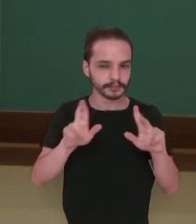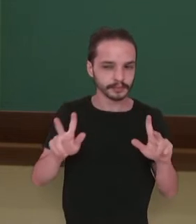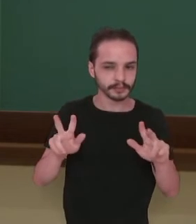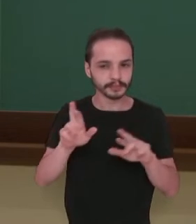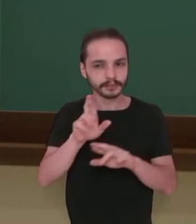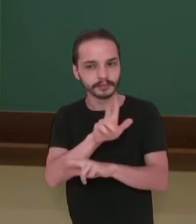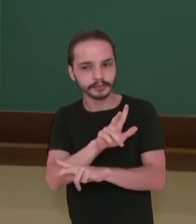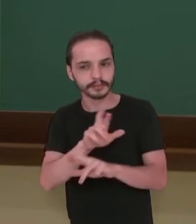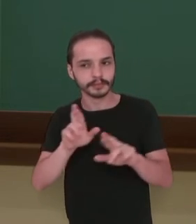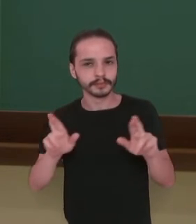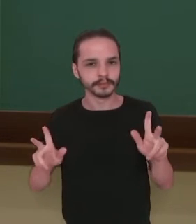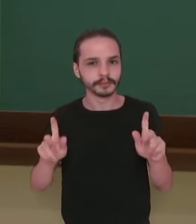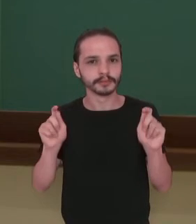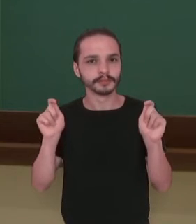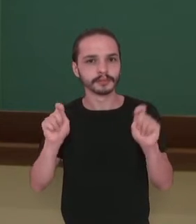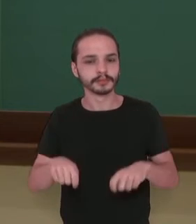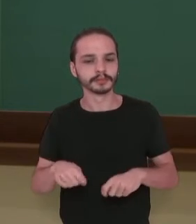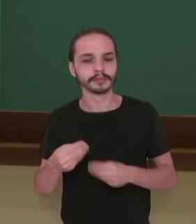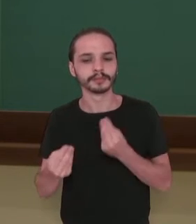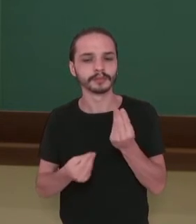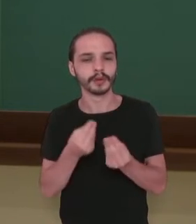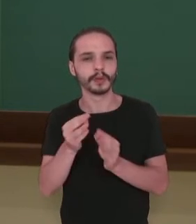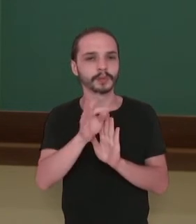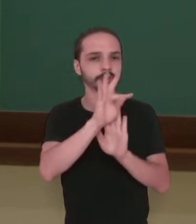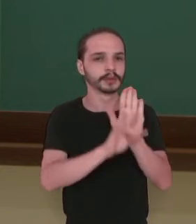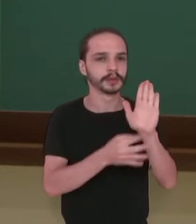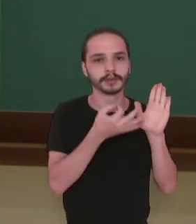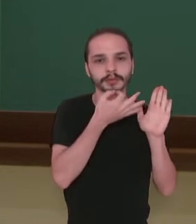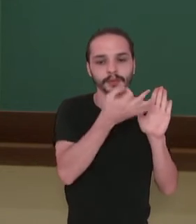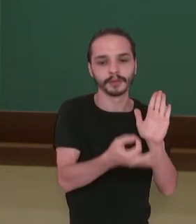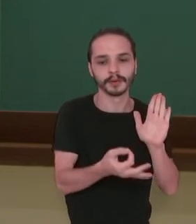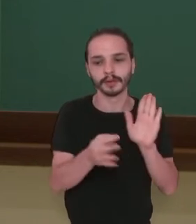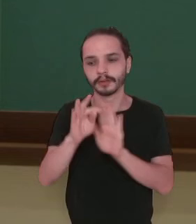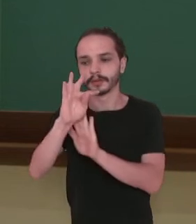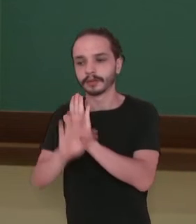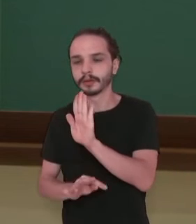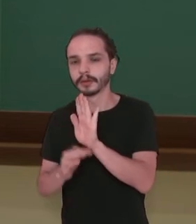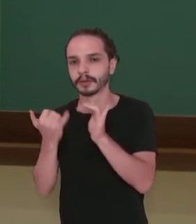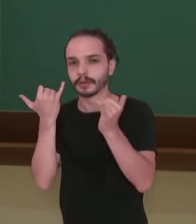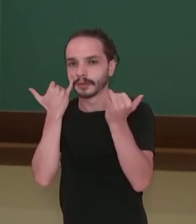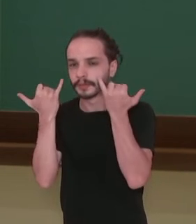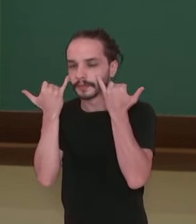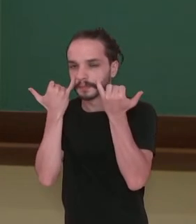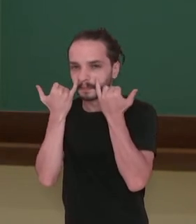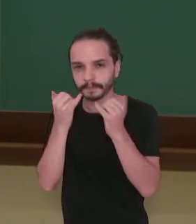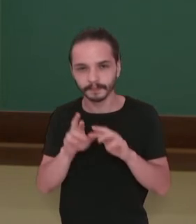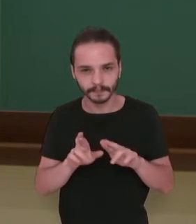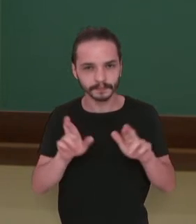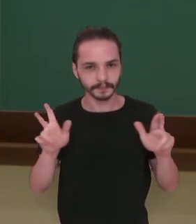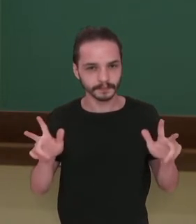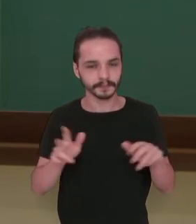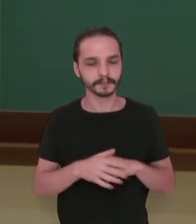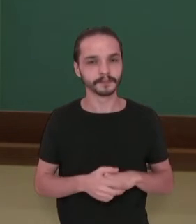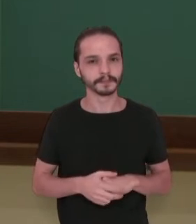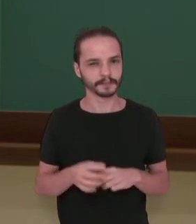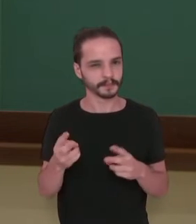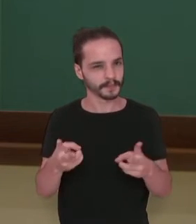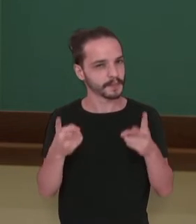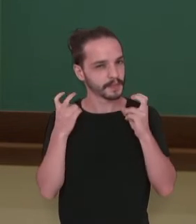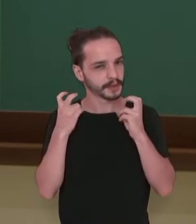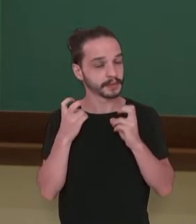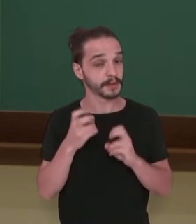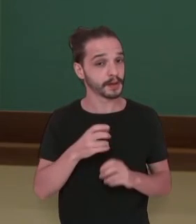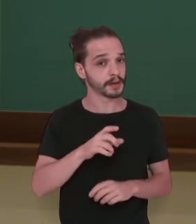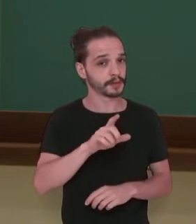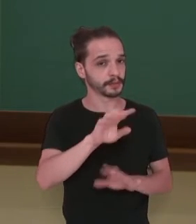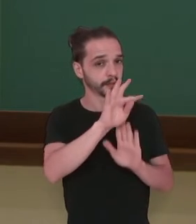seria a gente ter um texto de opinião e um texto informativo que traz apenas as informações ao leitor. Então perceberam que na leitura 1